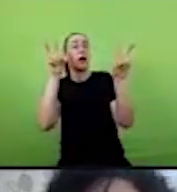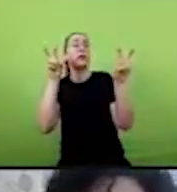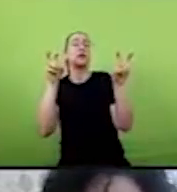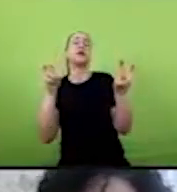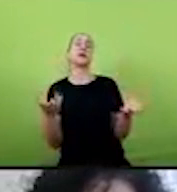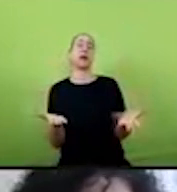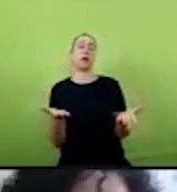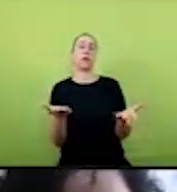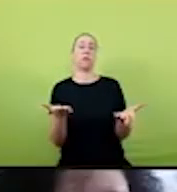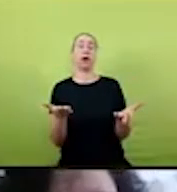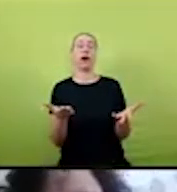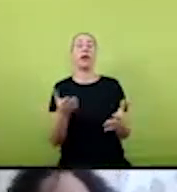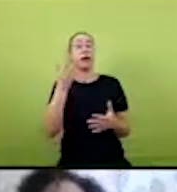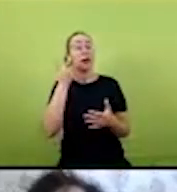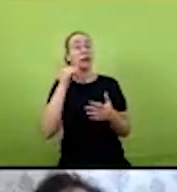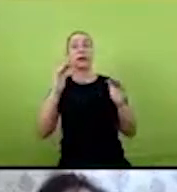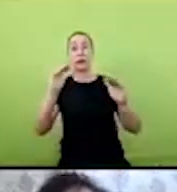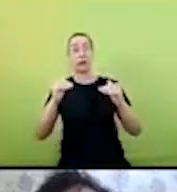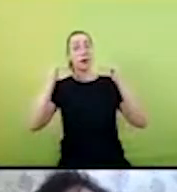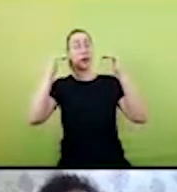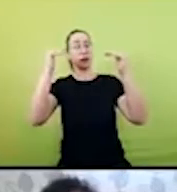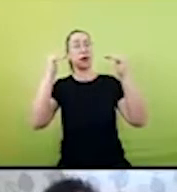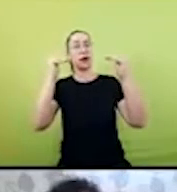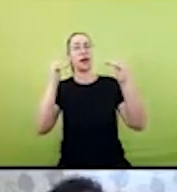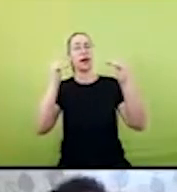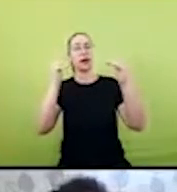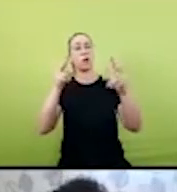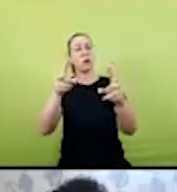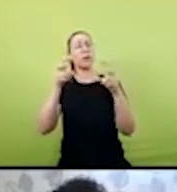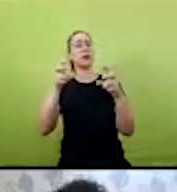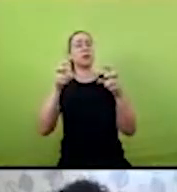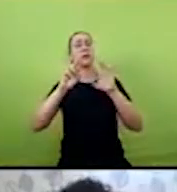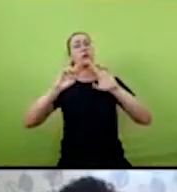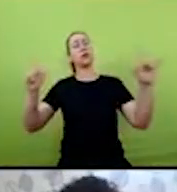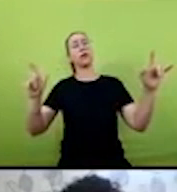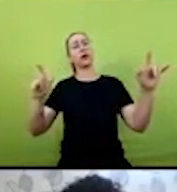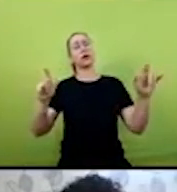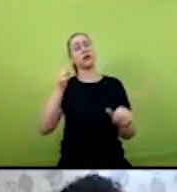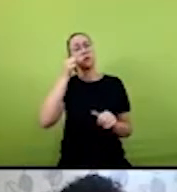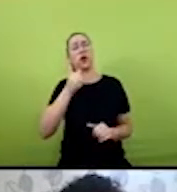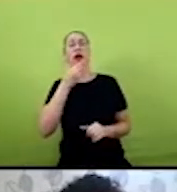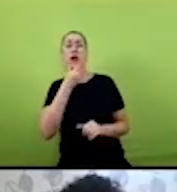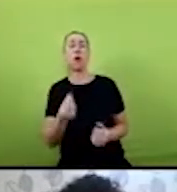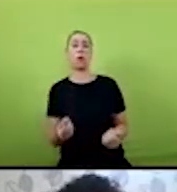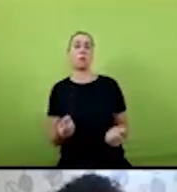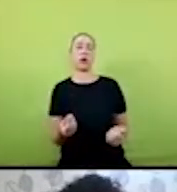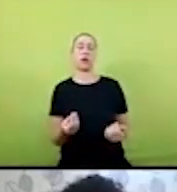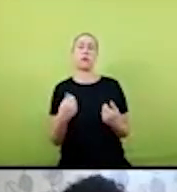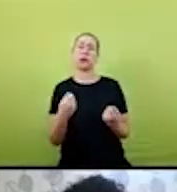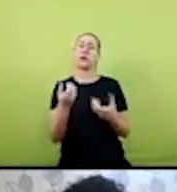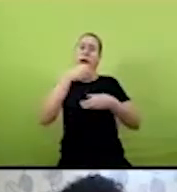uma outra percepção, né, de feminilidades, de masculinidades e de papel, né, social